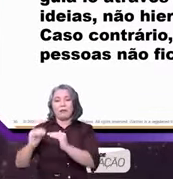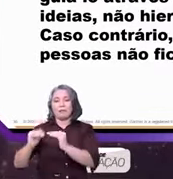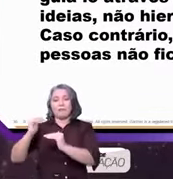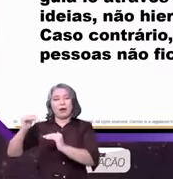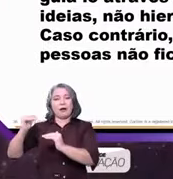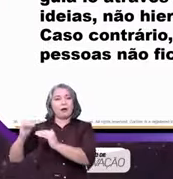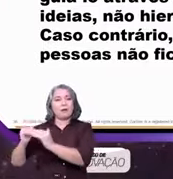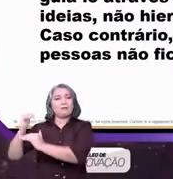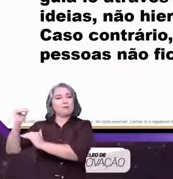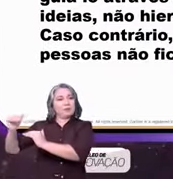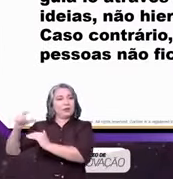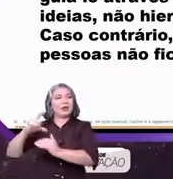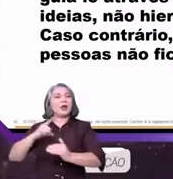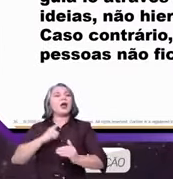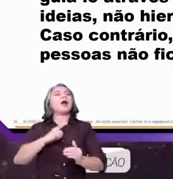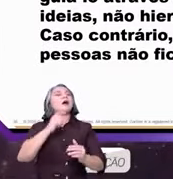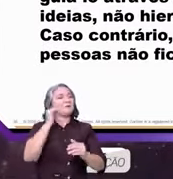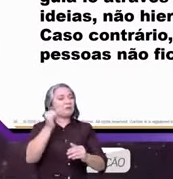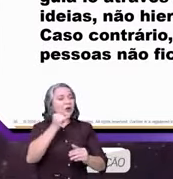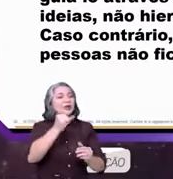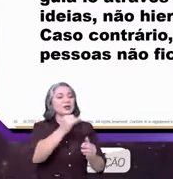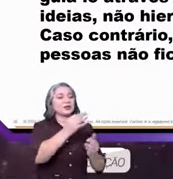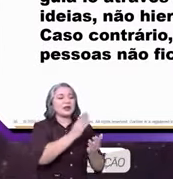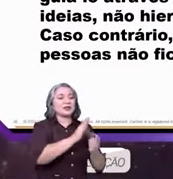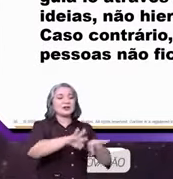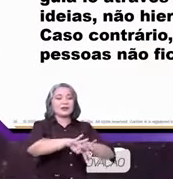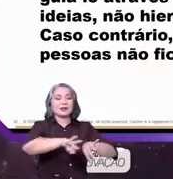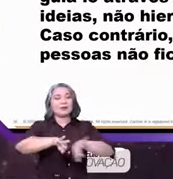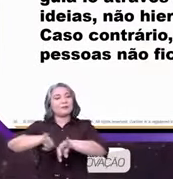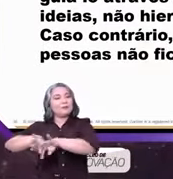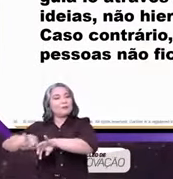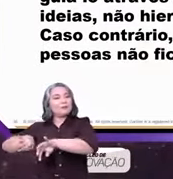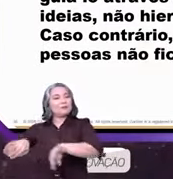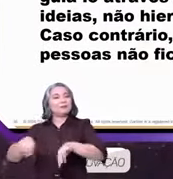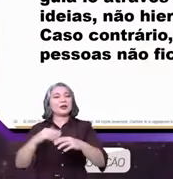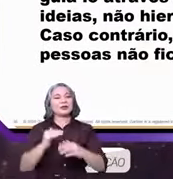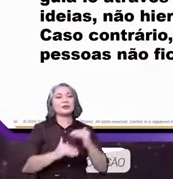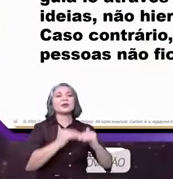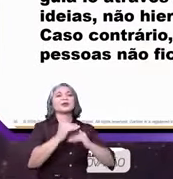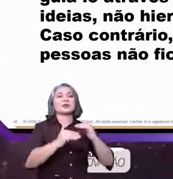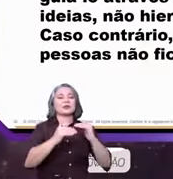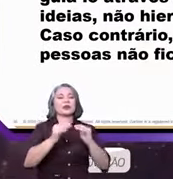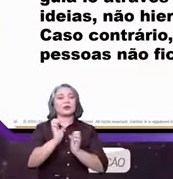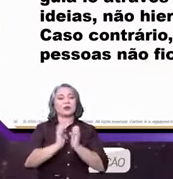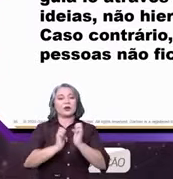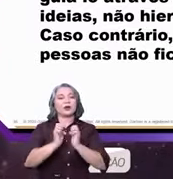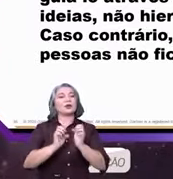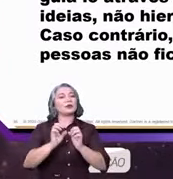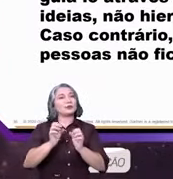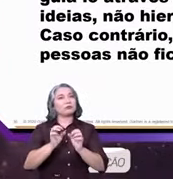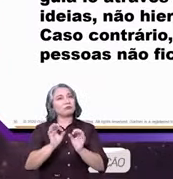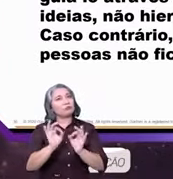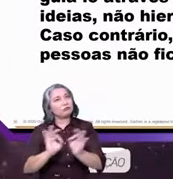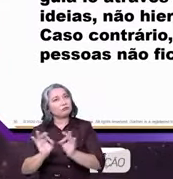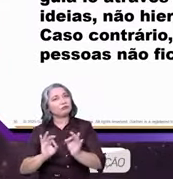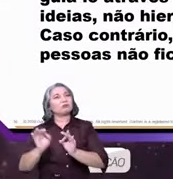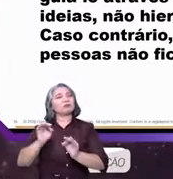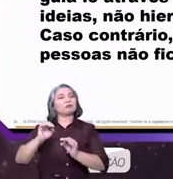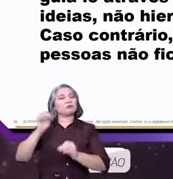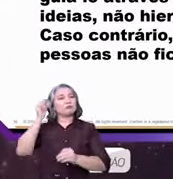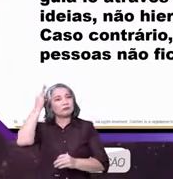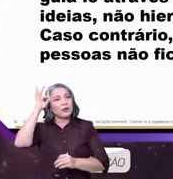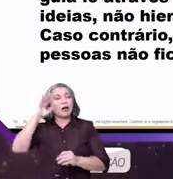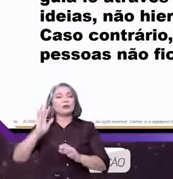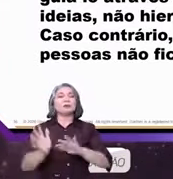visão de ambição é importantíssima para um crescimento e para a visão de uma organização ágil. Doutor Cândido, diante disso que o senhor está